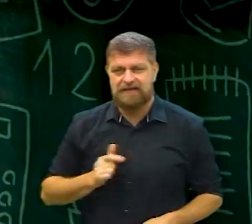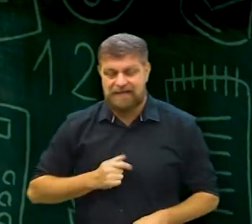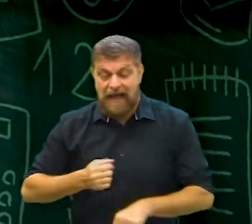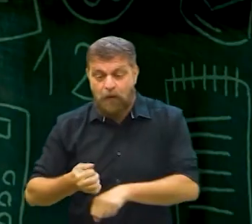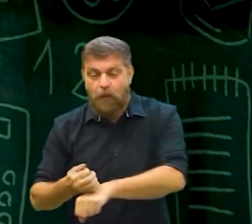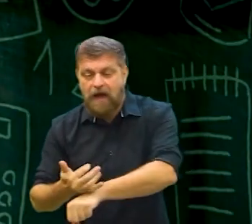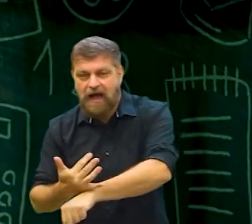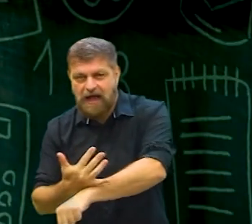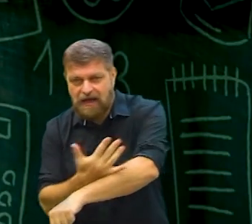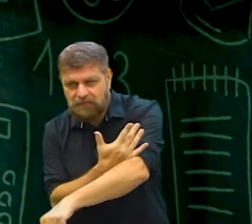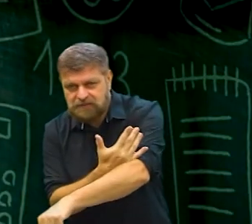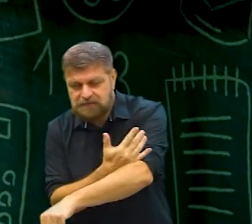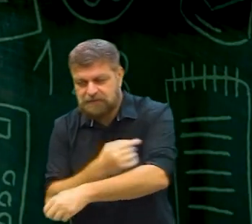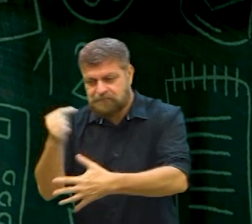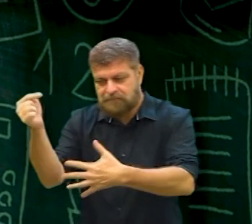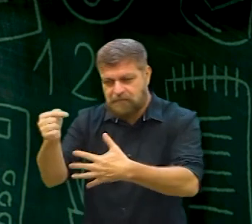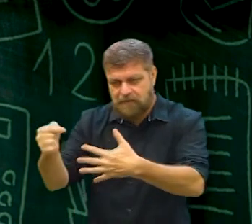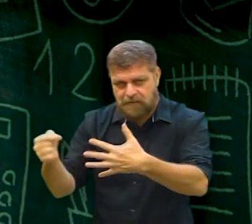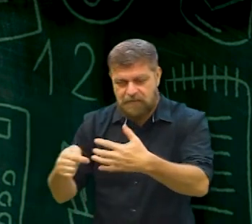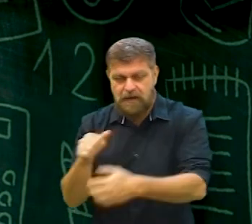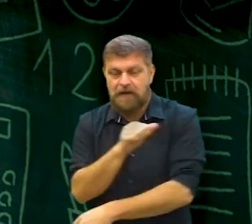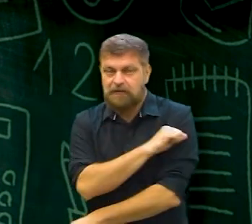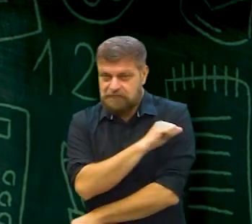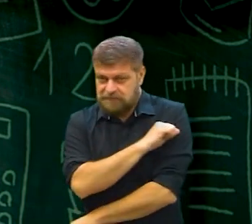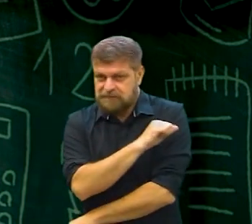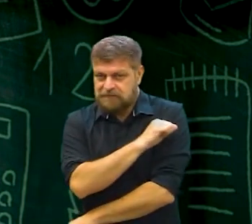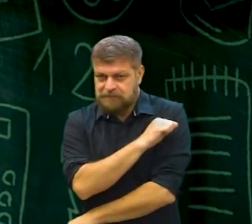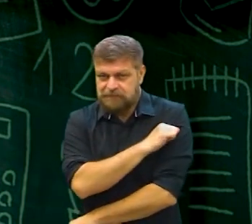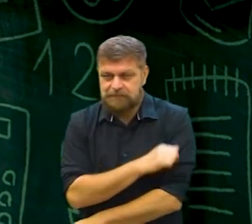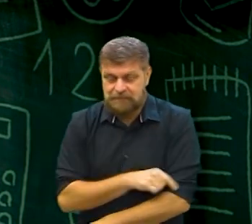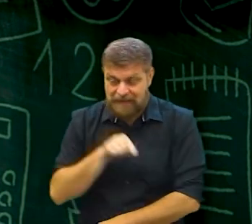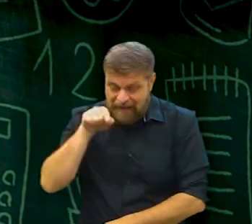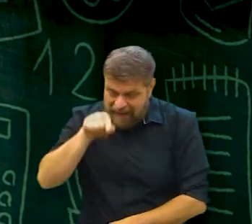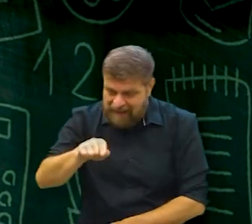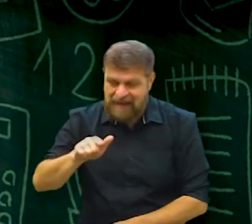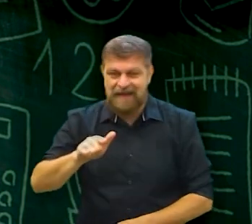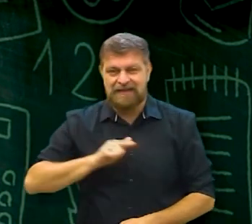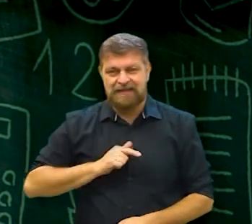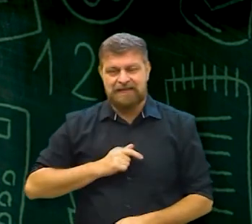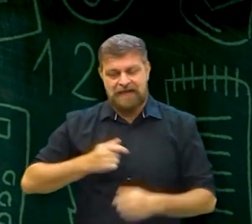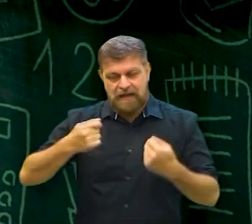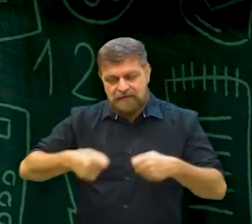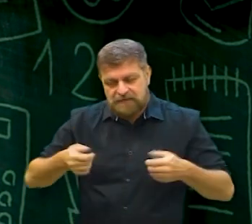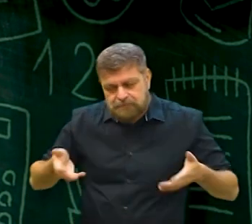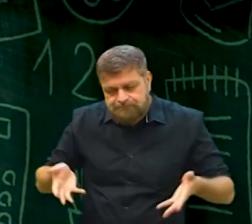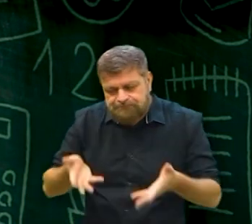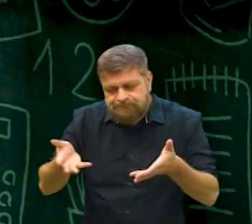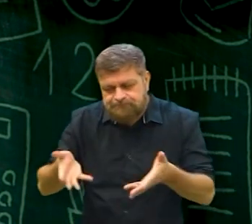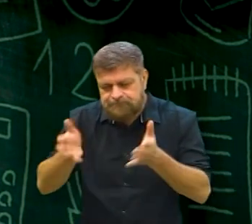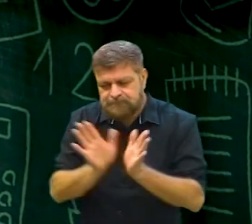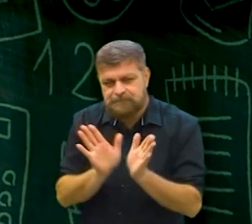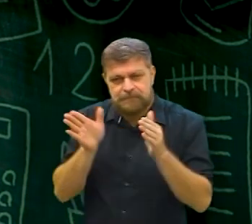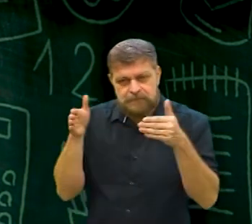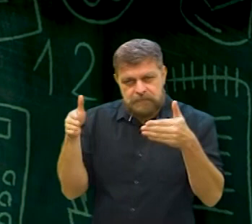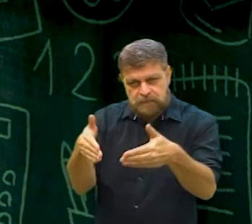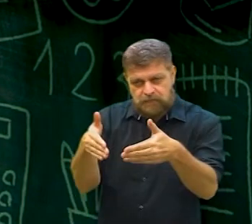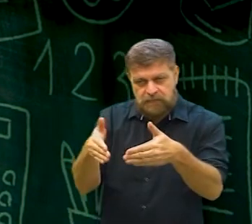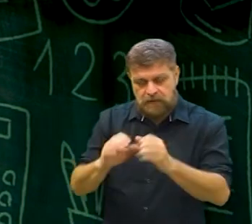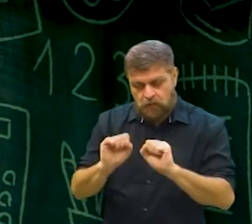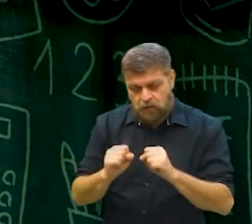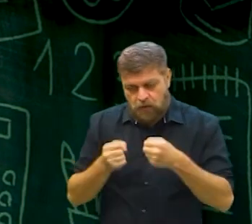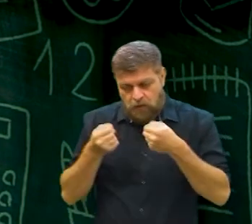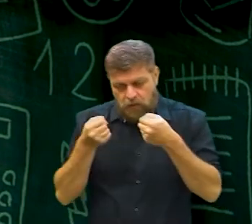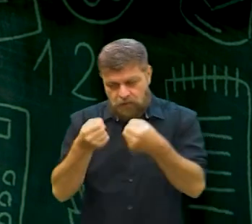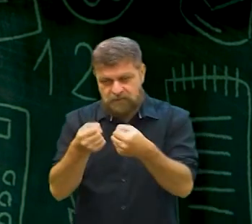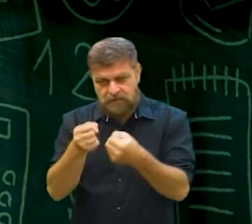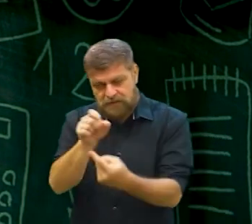este universo emocional dos meninos e meninas, dos estudantes. Porque é aí que realmente eles precisam ser focados,